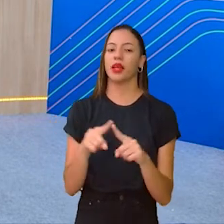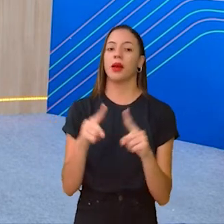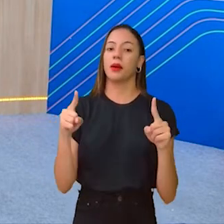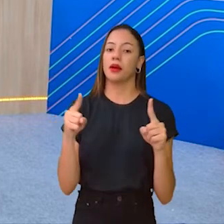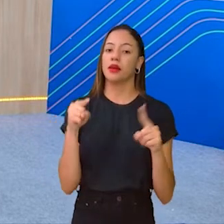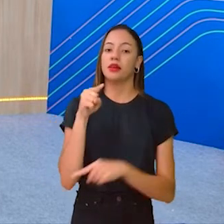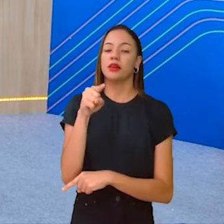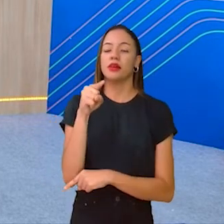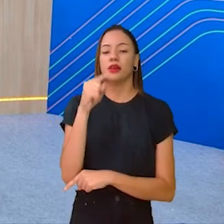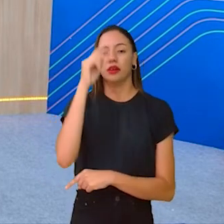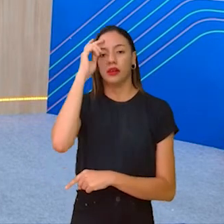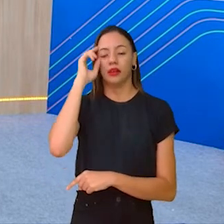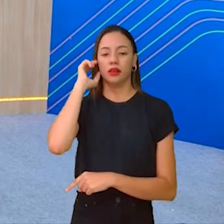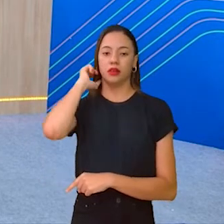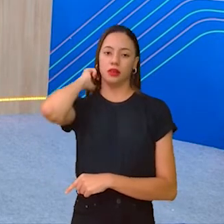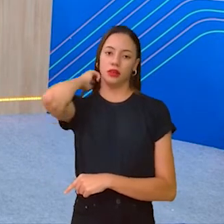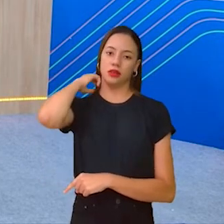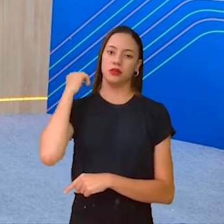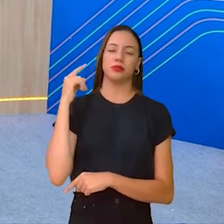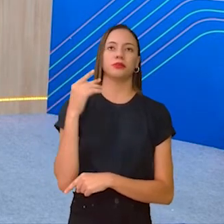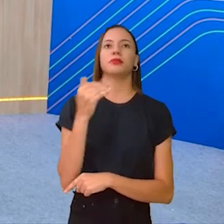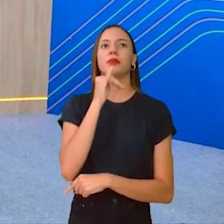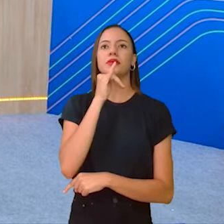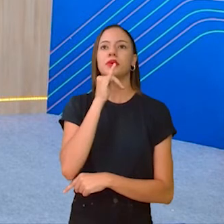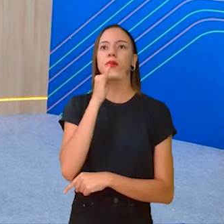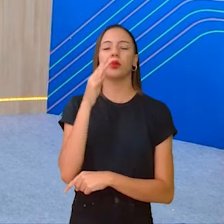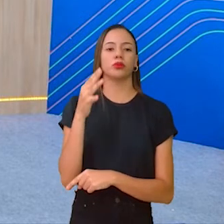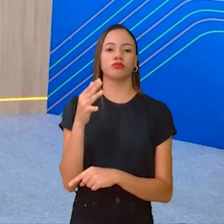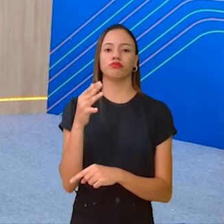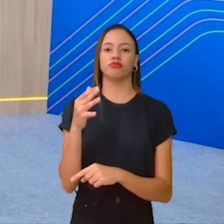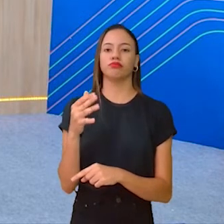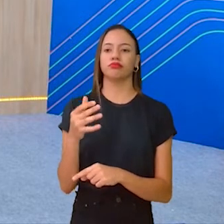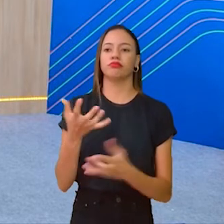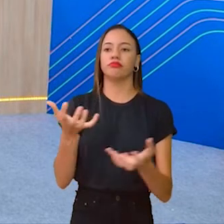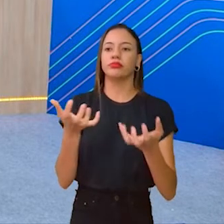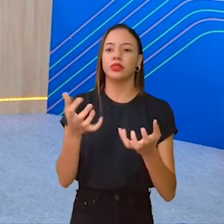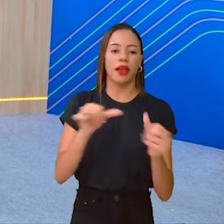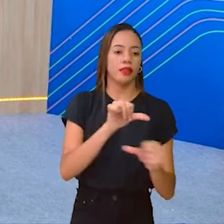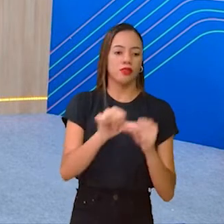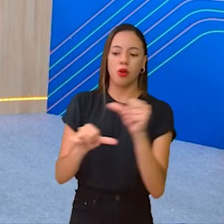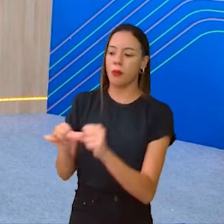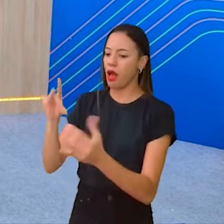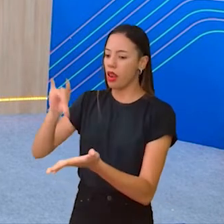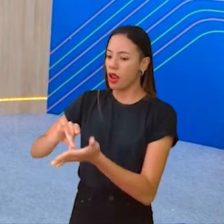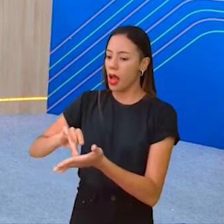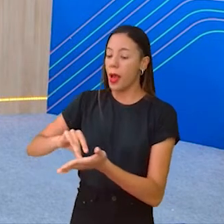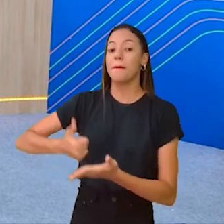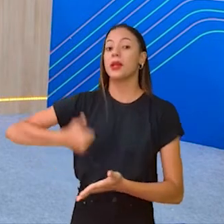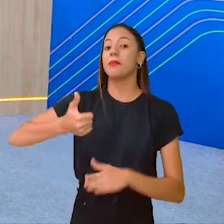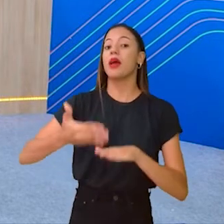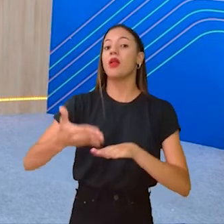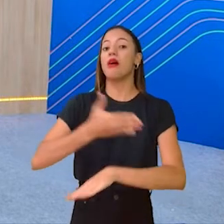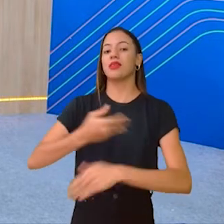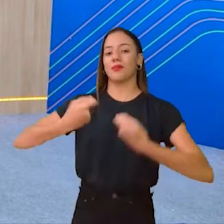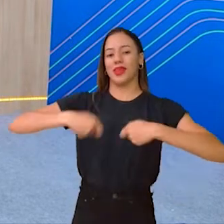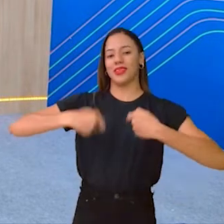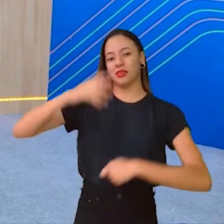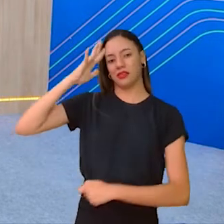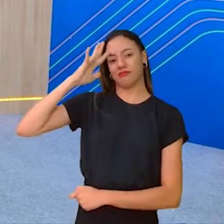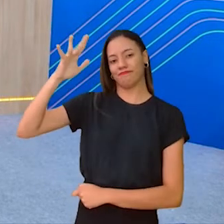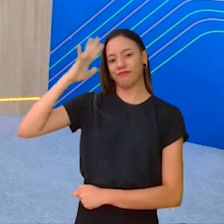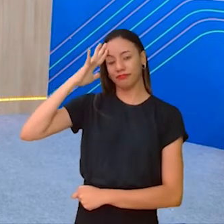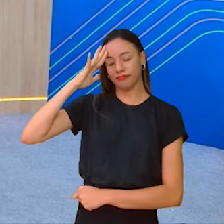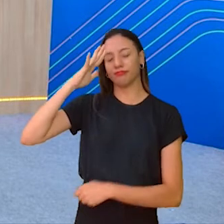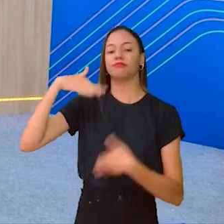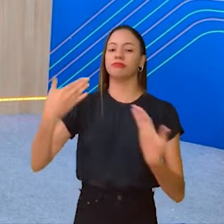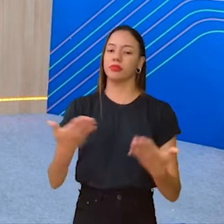se você vai realizar algo, depende desse primeiro local dos sonhos. E hoje nossa aula vai trazendo a